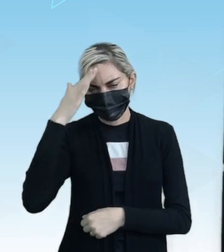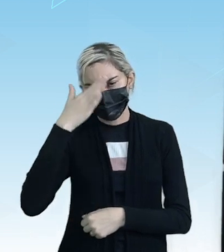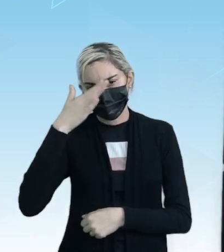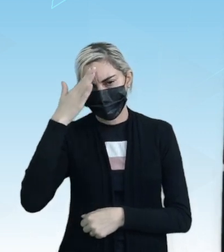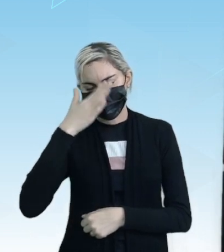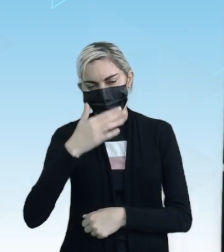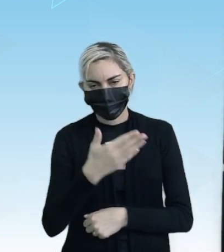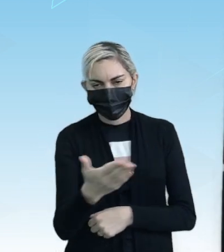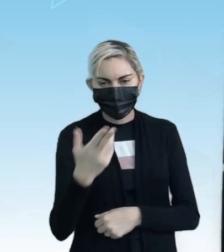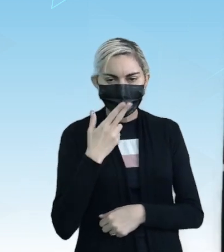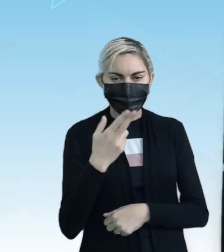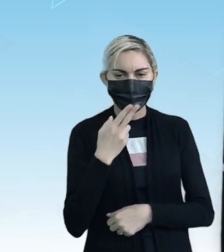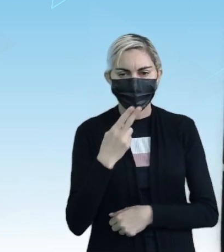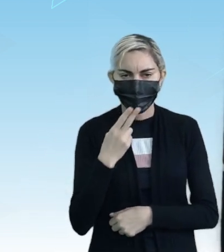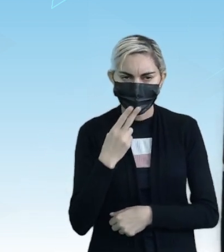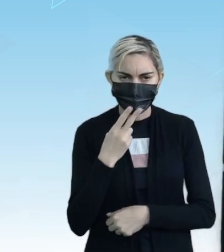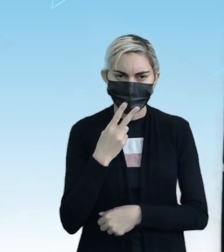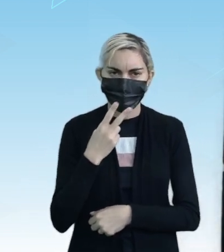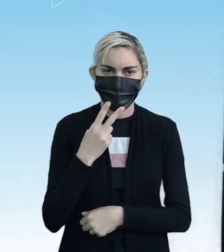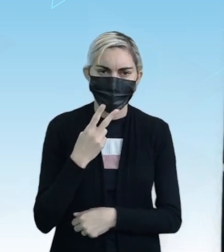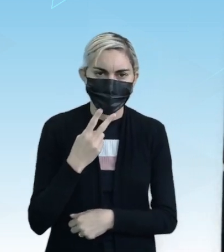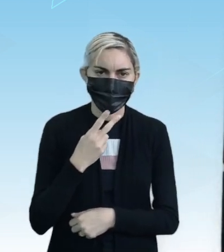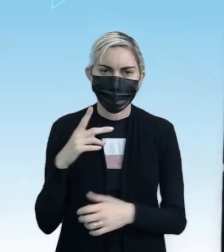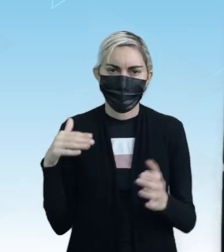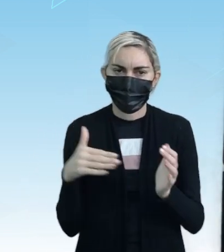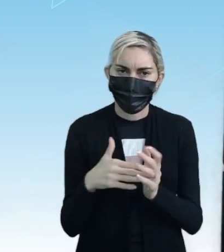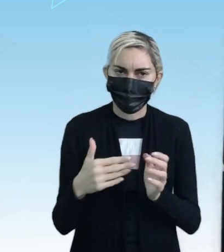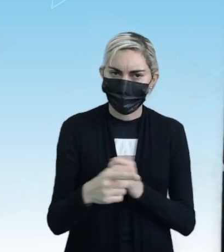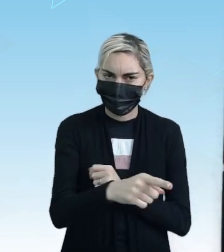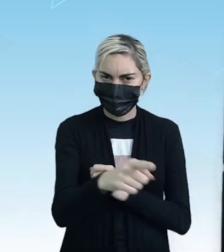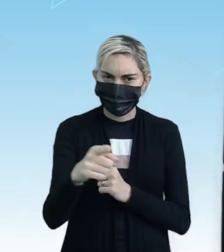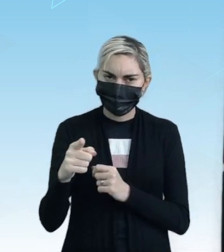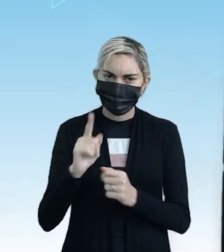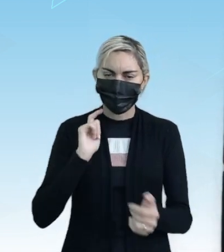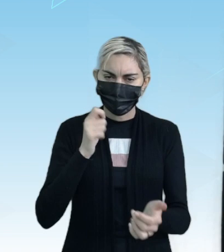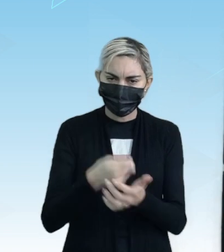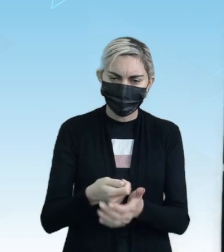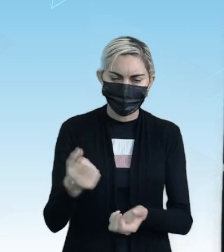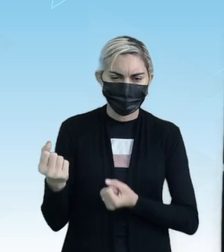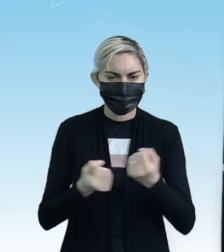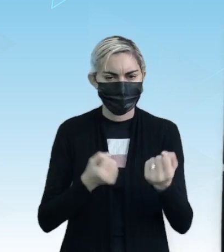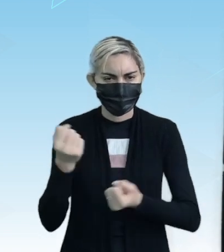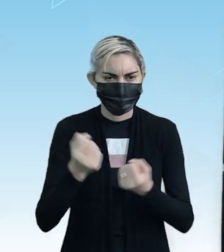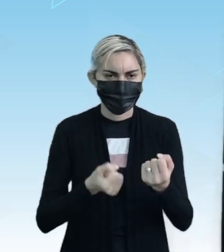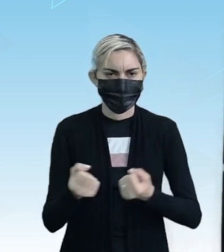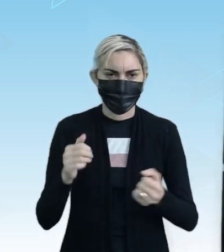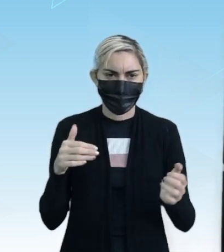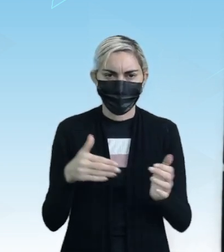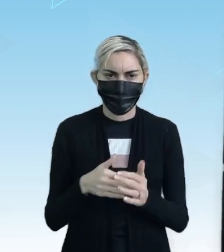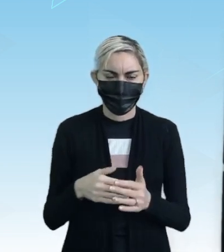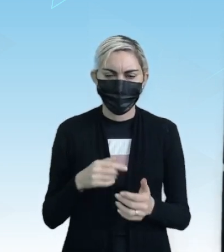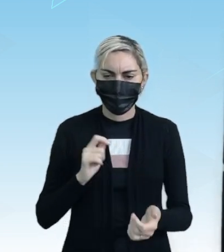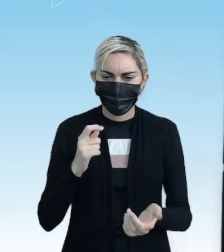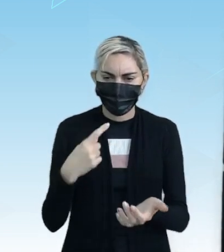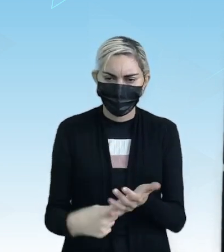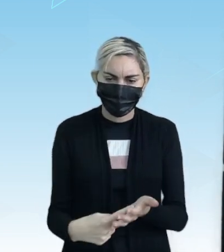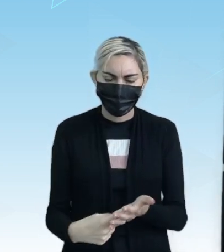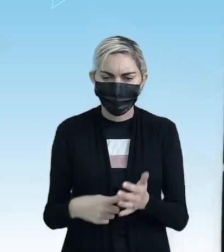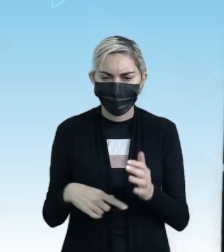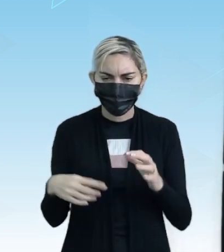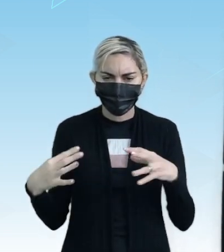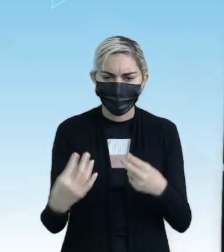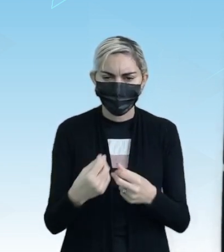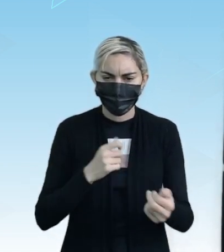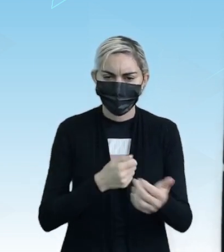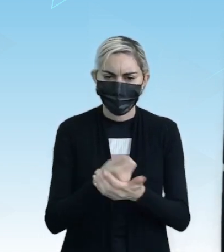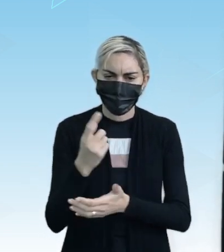que ele fumava, certo? Até você comprou um carro. Esse até está marcando. Todos